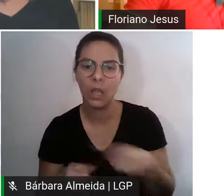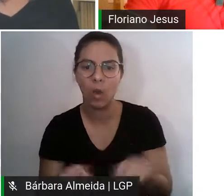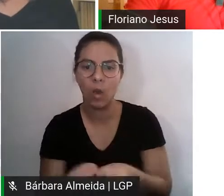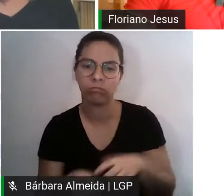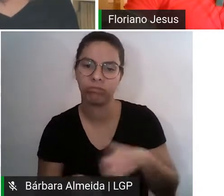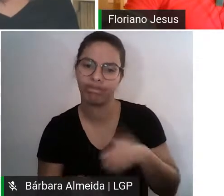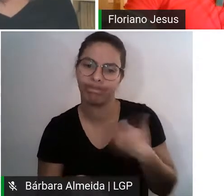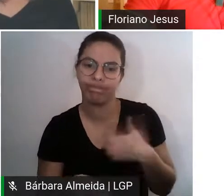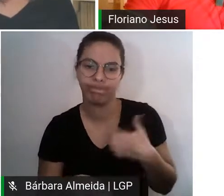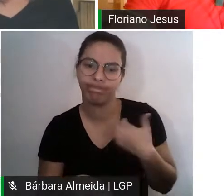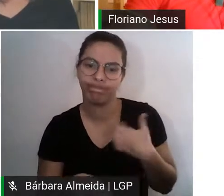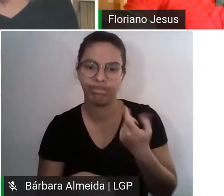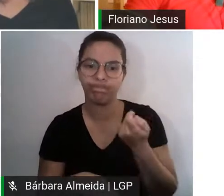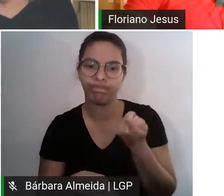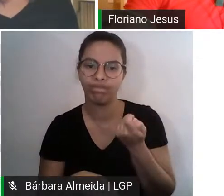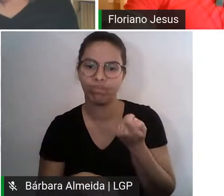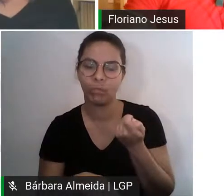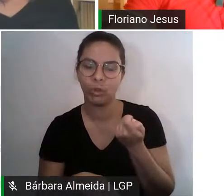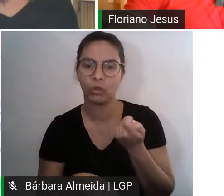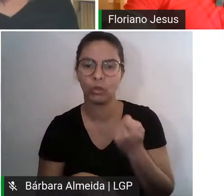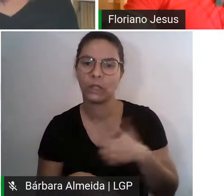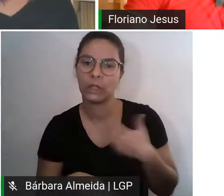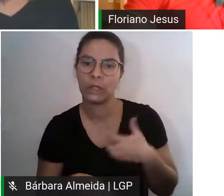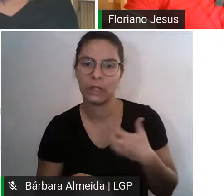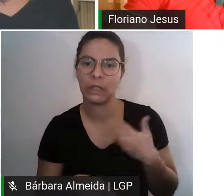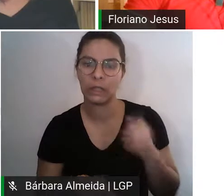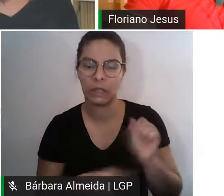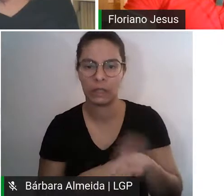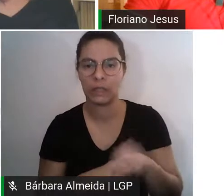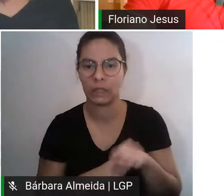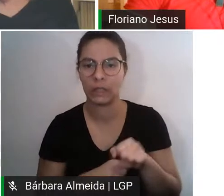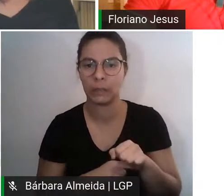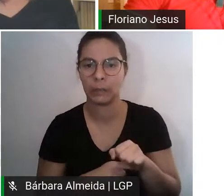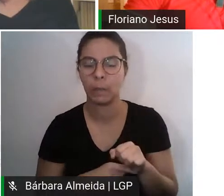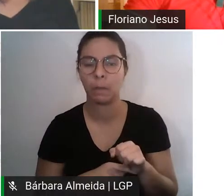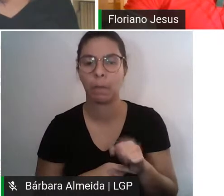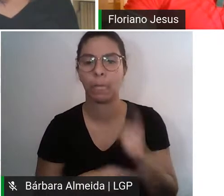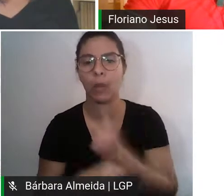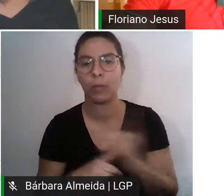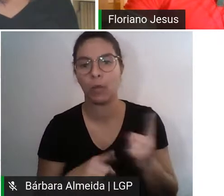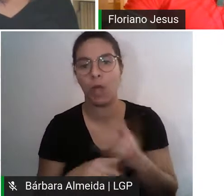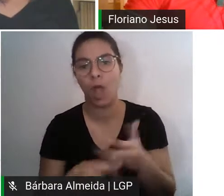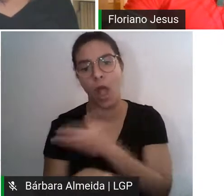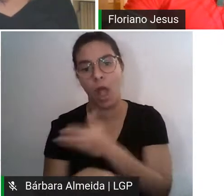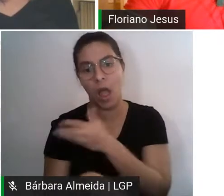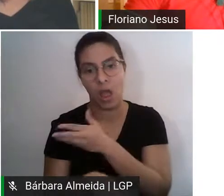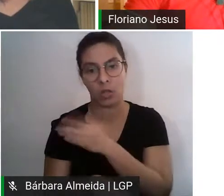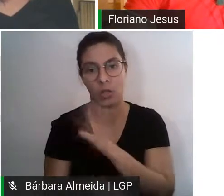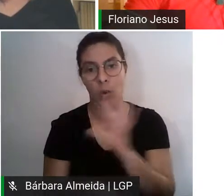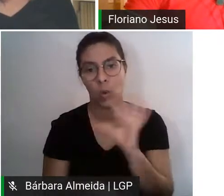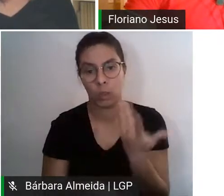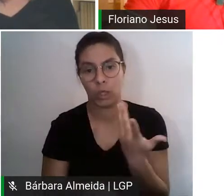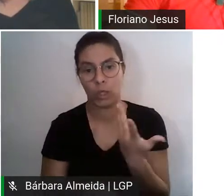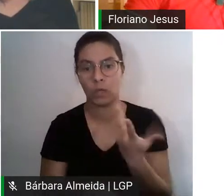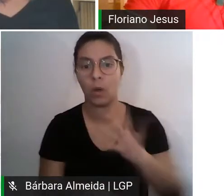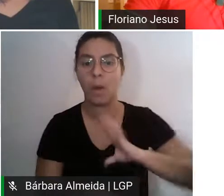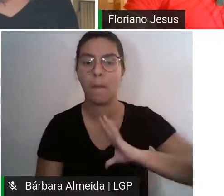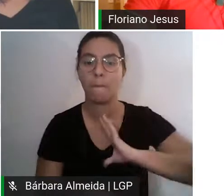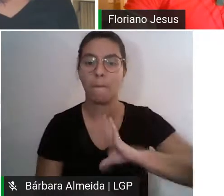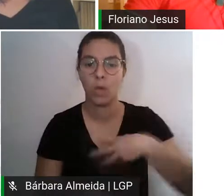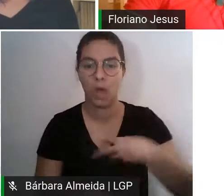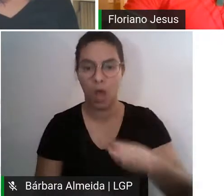revoltado nesse sentido. Por exemplo, sinto-me revoltado devido ao que aconteceu agora no Mundial em